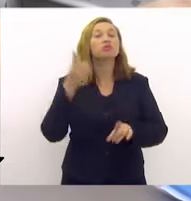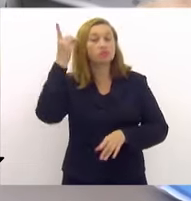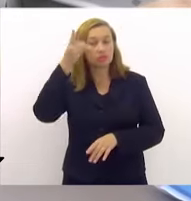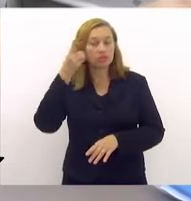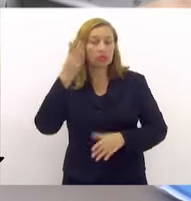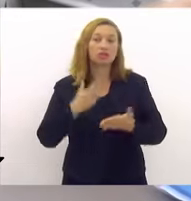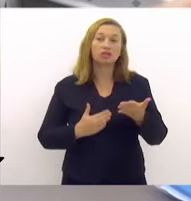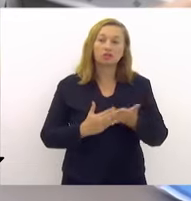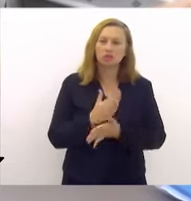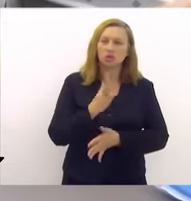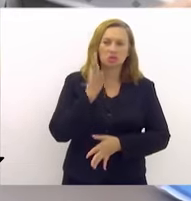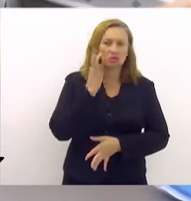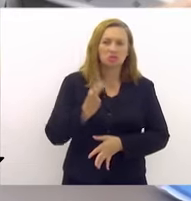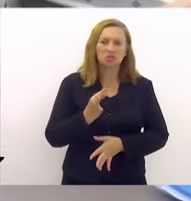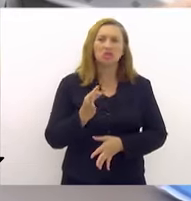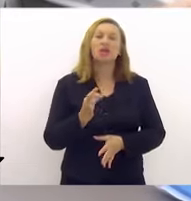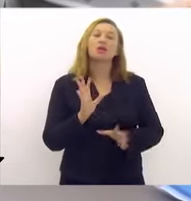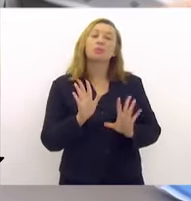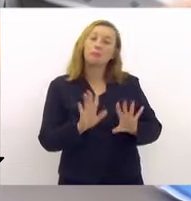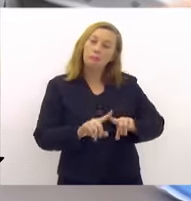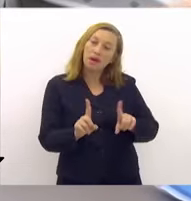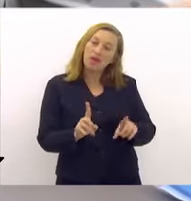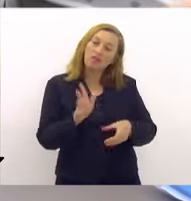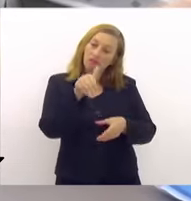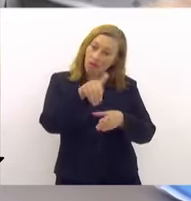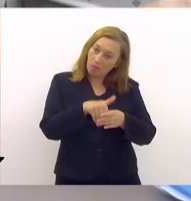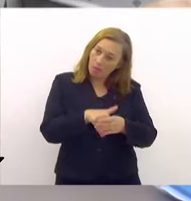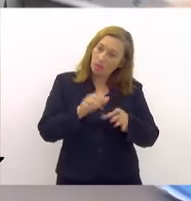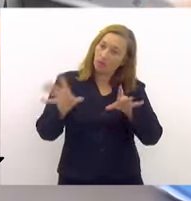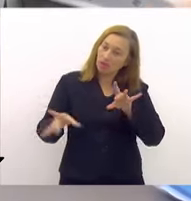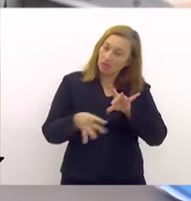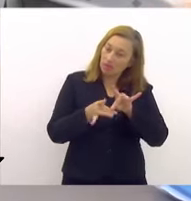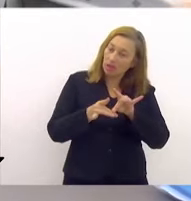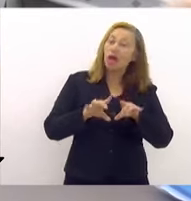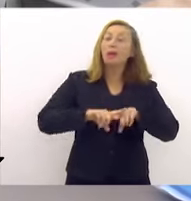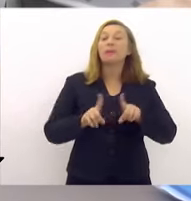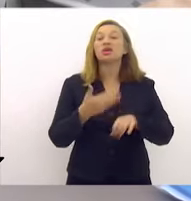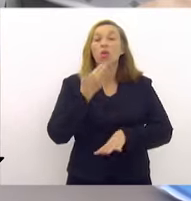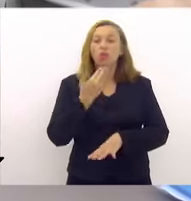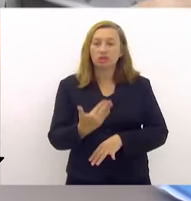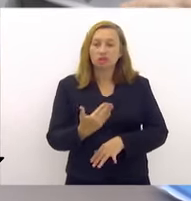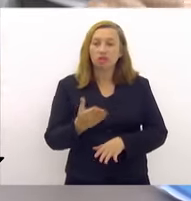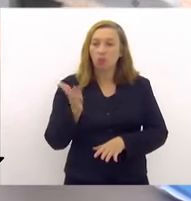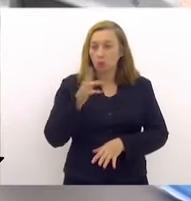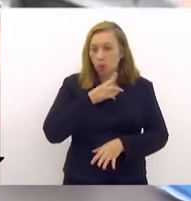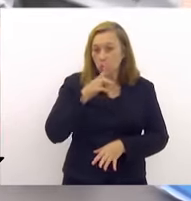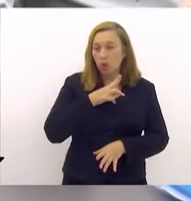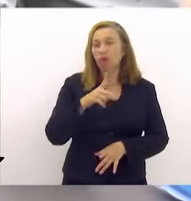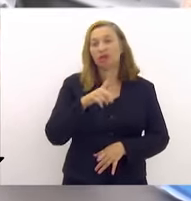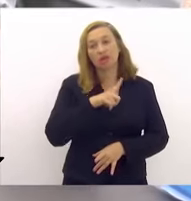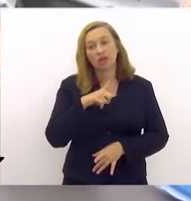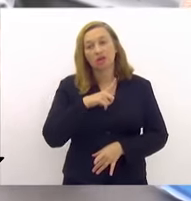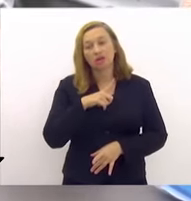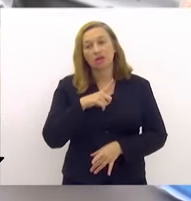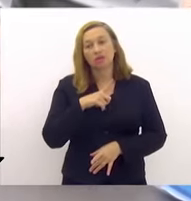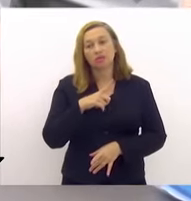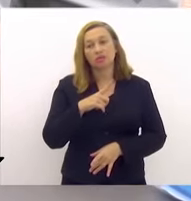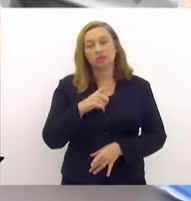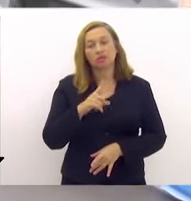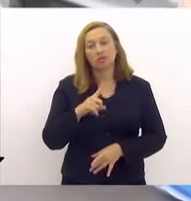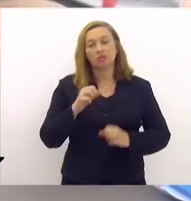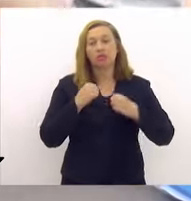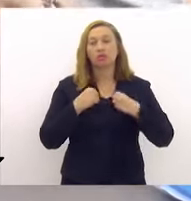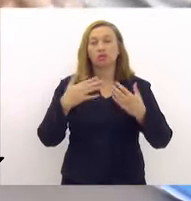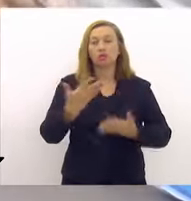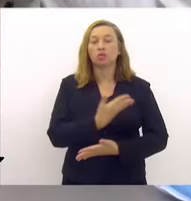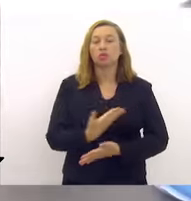votaram. Dizem isso, não, vai a voto, vai ser emendado. Mas eu pedi para Vossa Excelência acelerar, porque vai ter uma